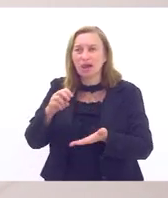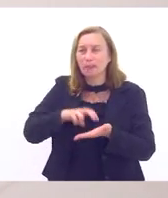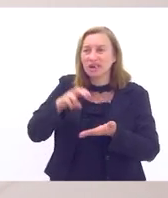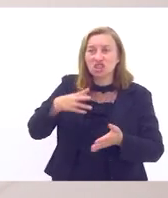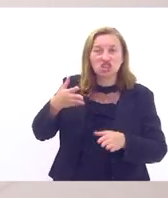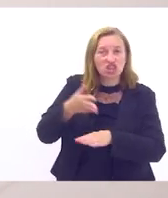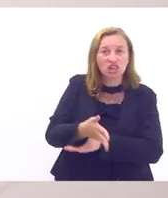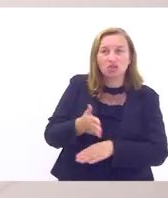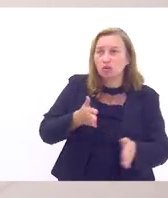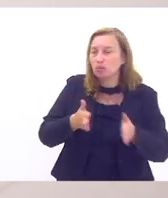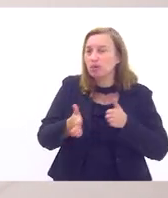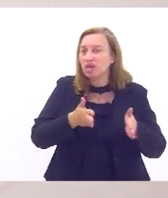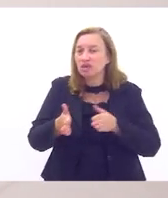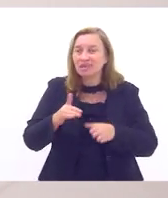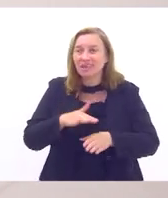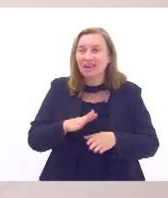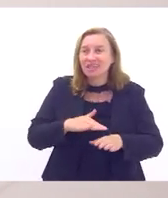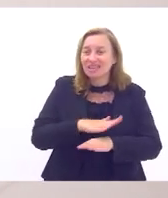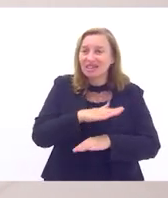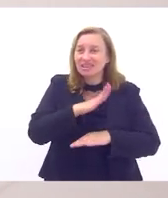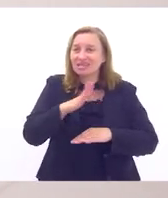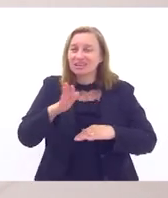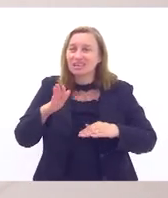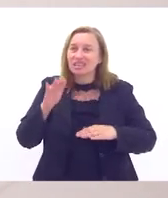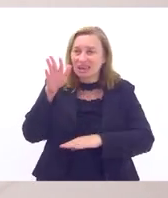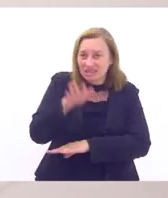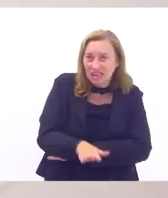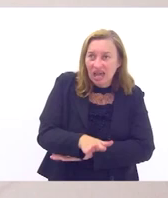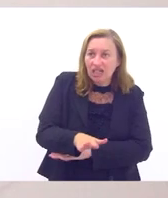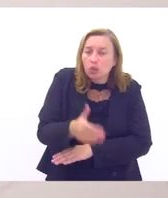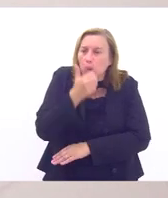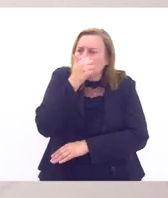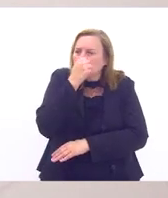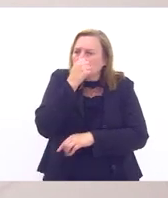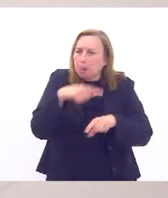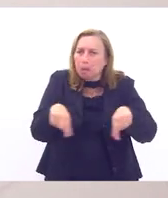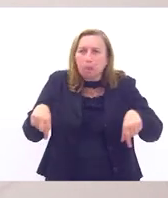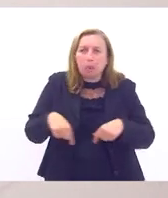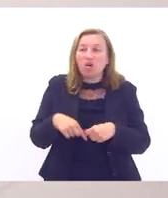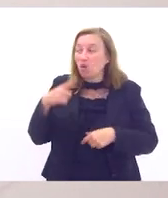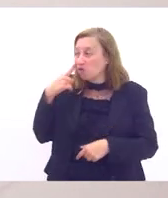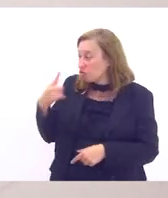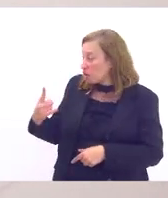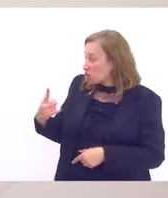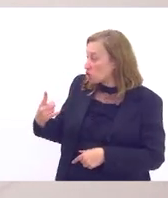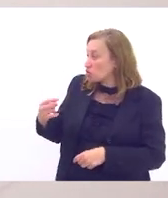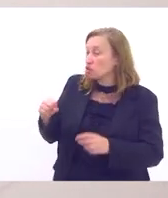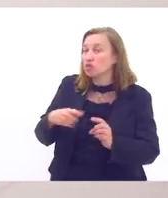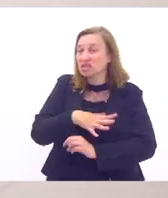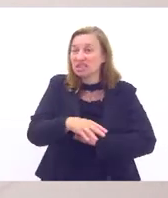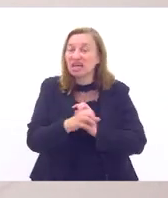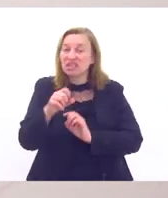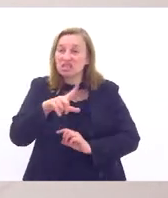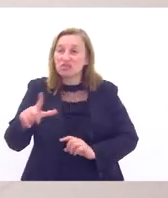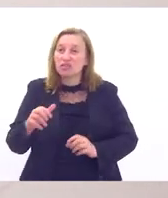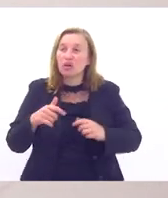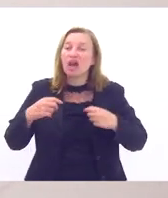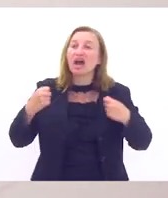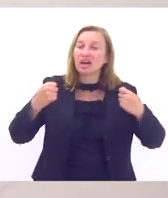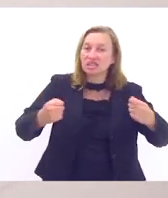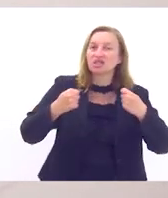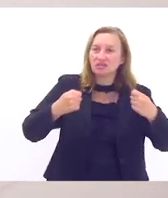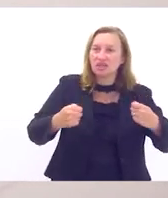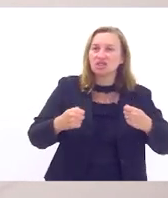período da tarde, né, uma audiência lotada e altamente representativa. Eu vejo aqui sociedade civil, ativistas,